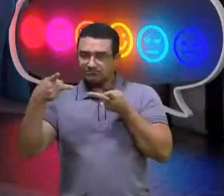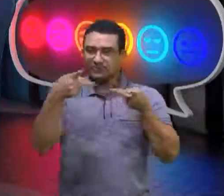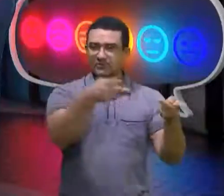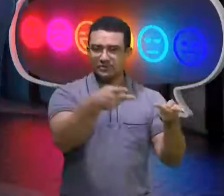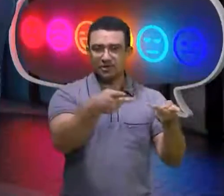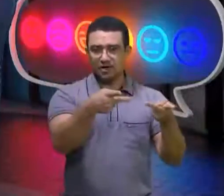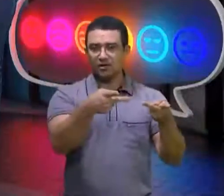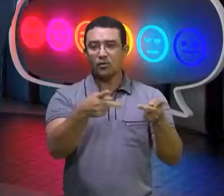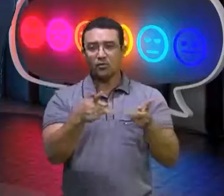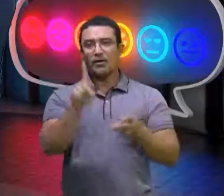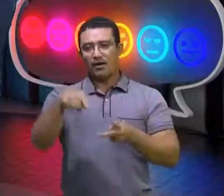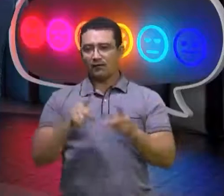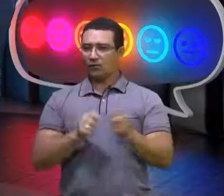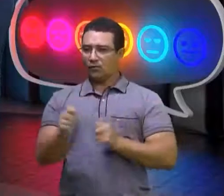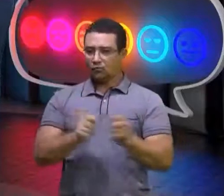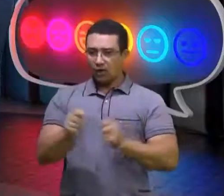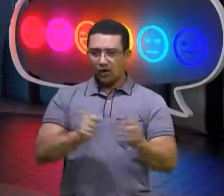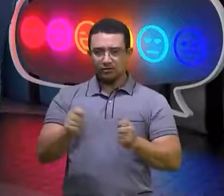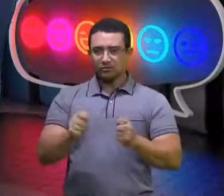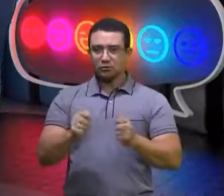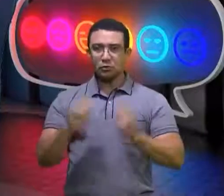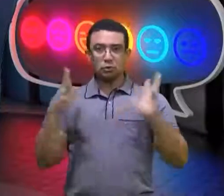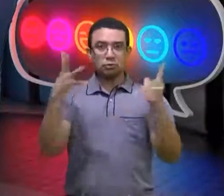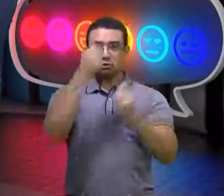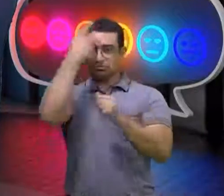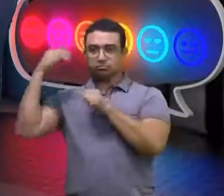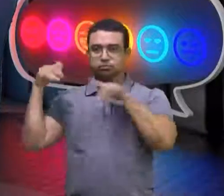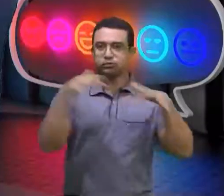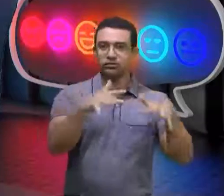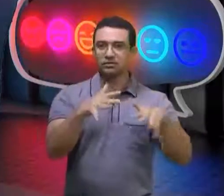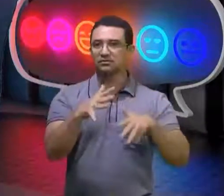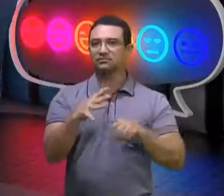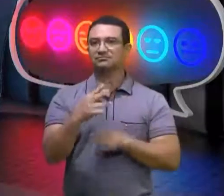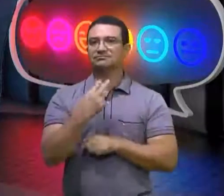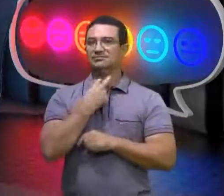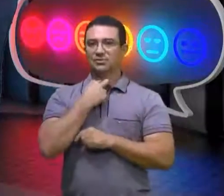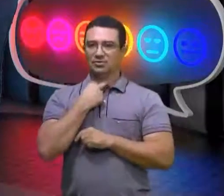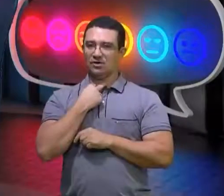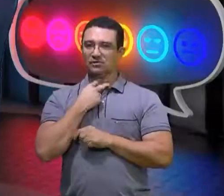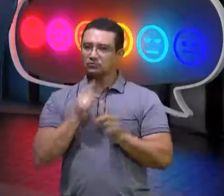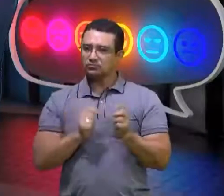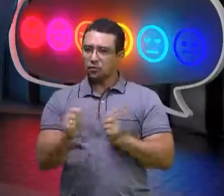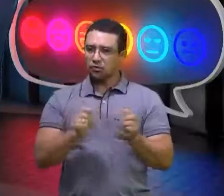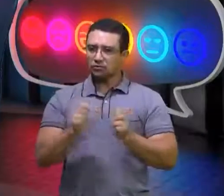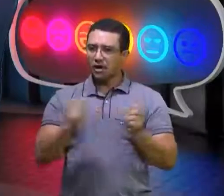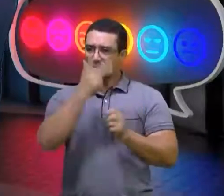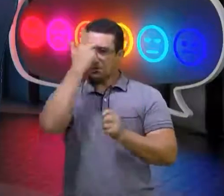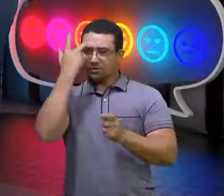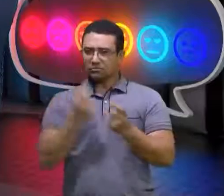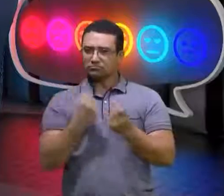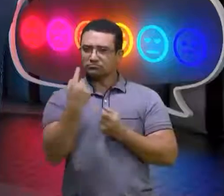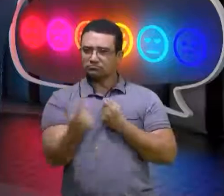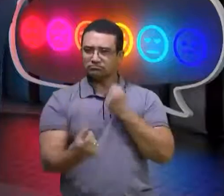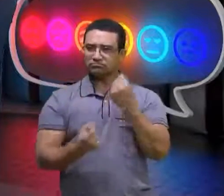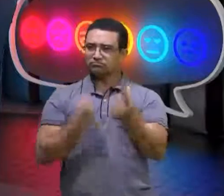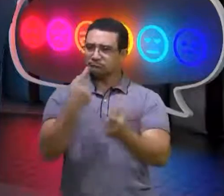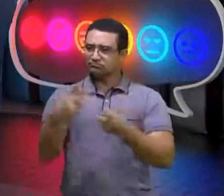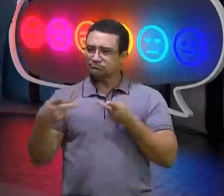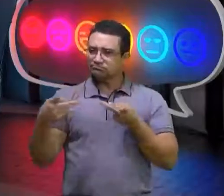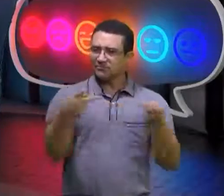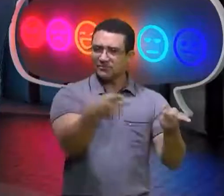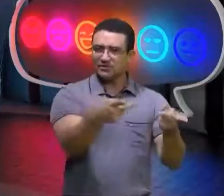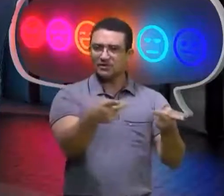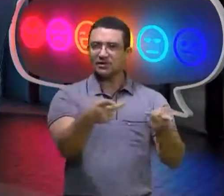justamente porque é um ambiente que é muito sensível à ação humana, né? Então, para se preservar